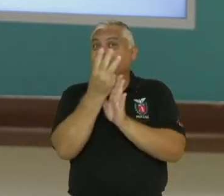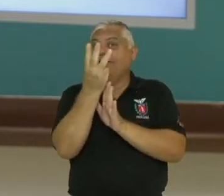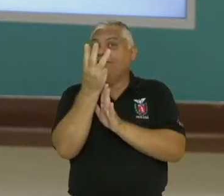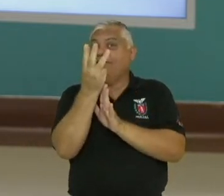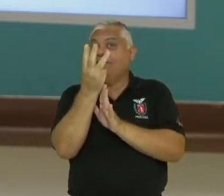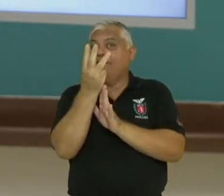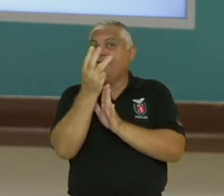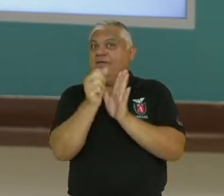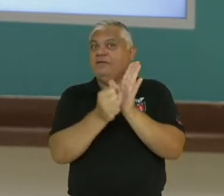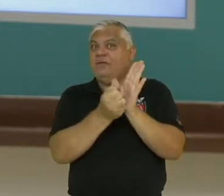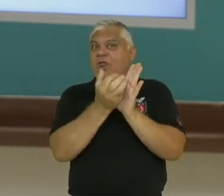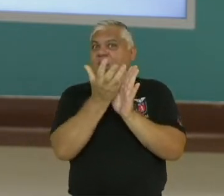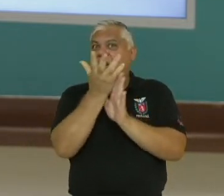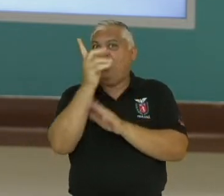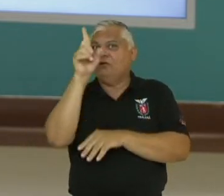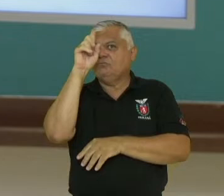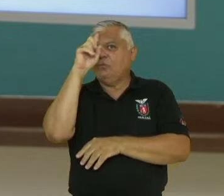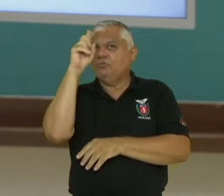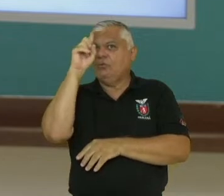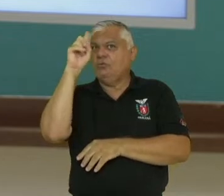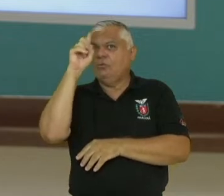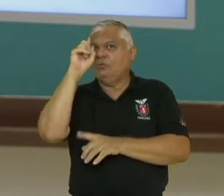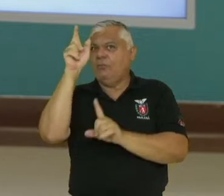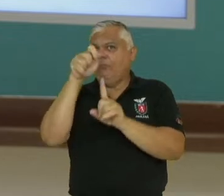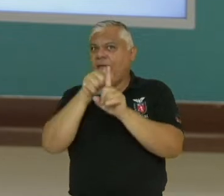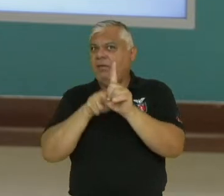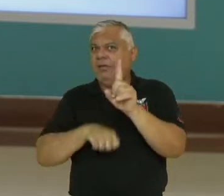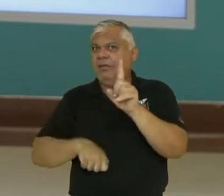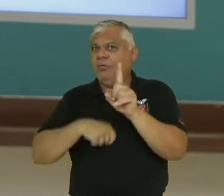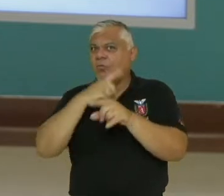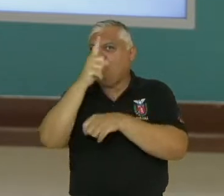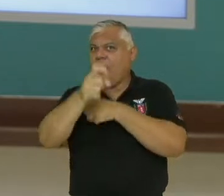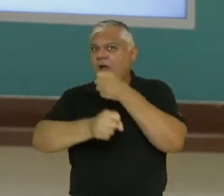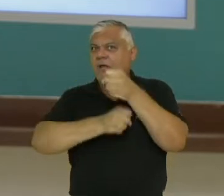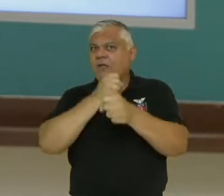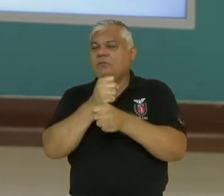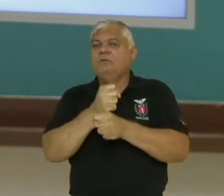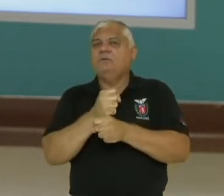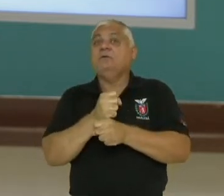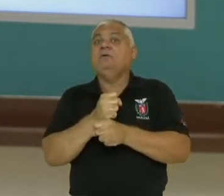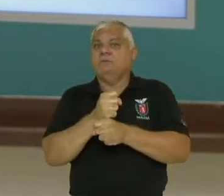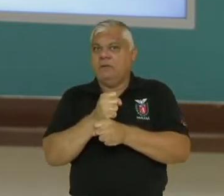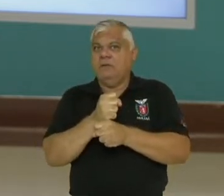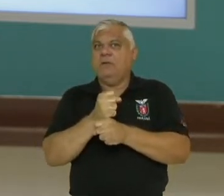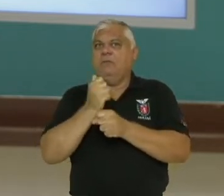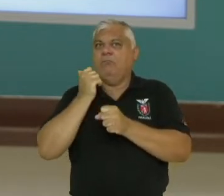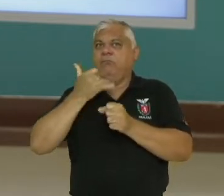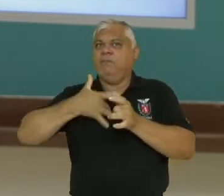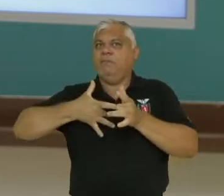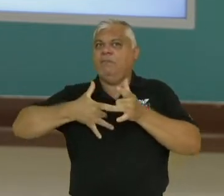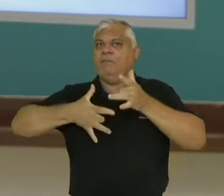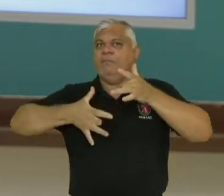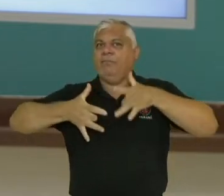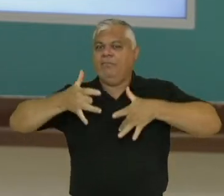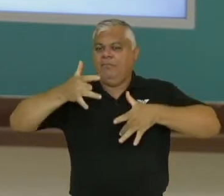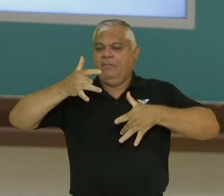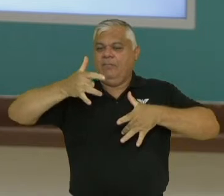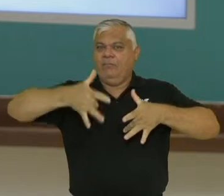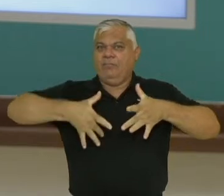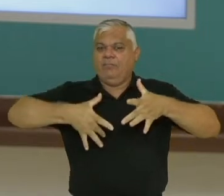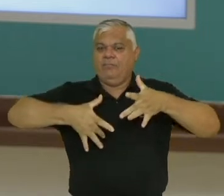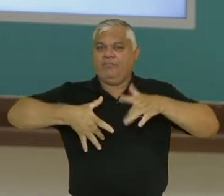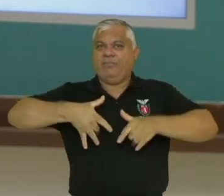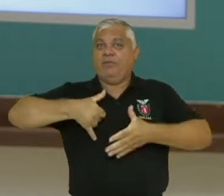vezes, todo dia, 1 mês, 1 ano. Então essa gordura ela vai se acumulando e sim